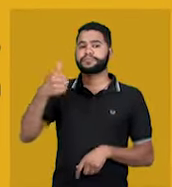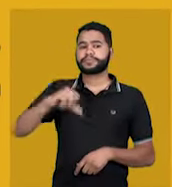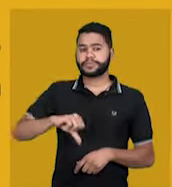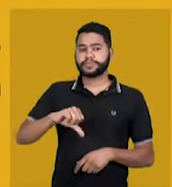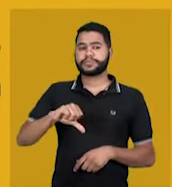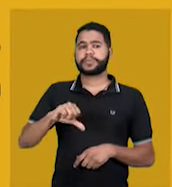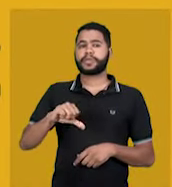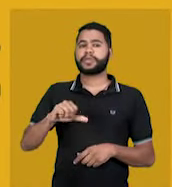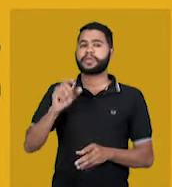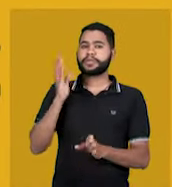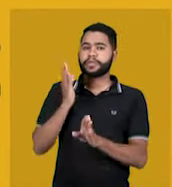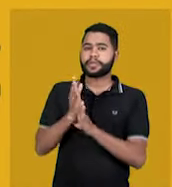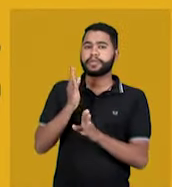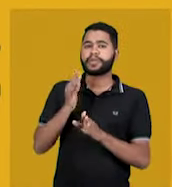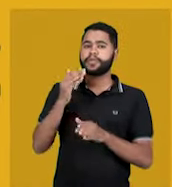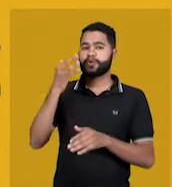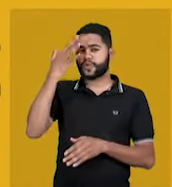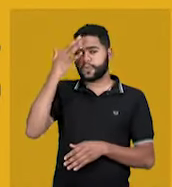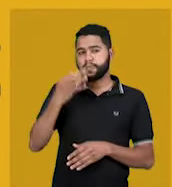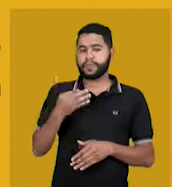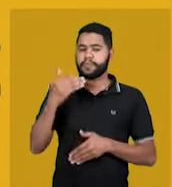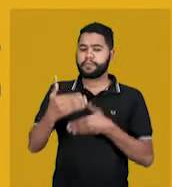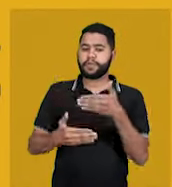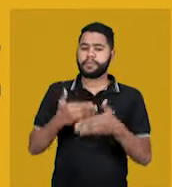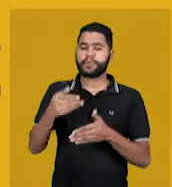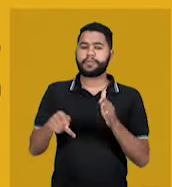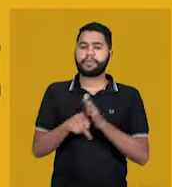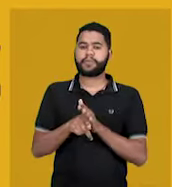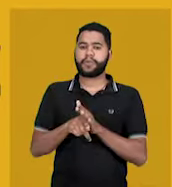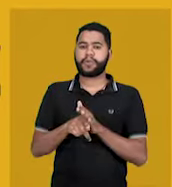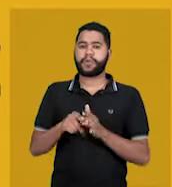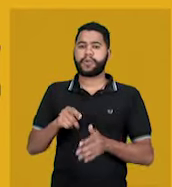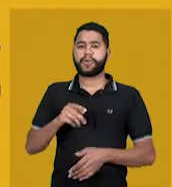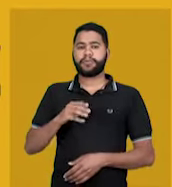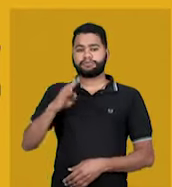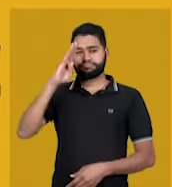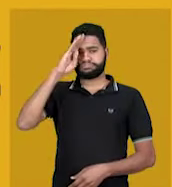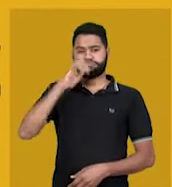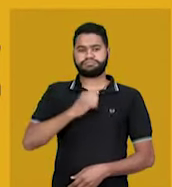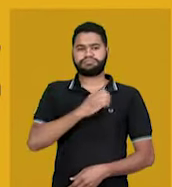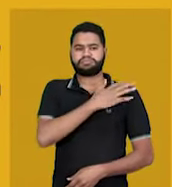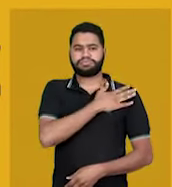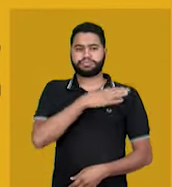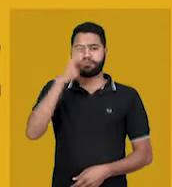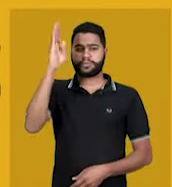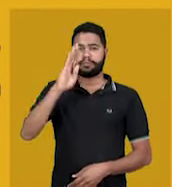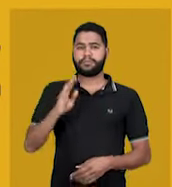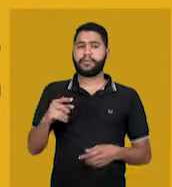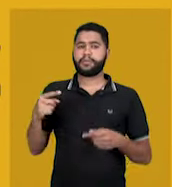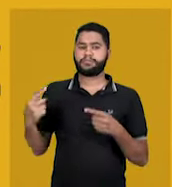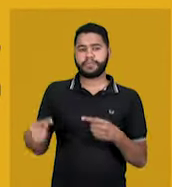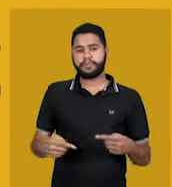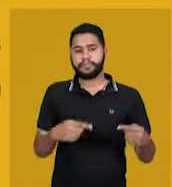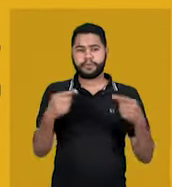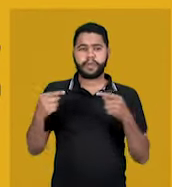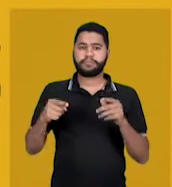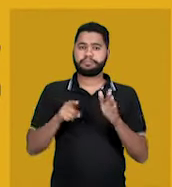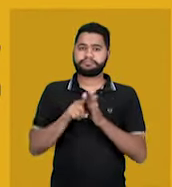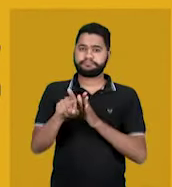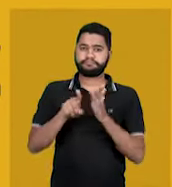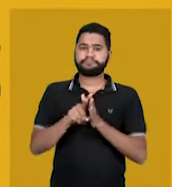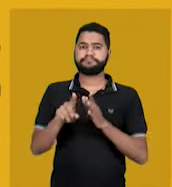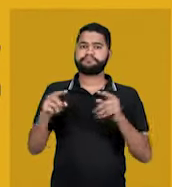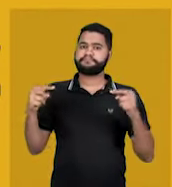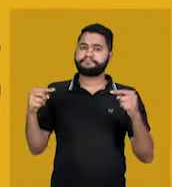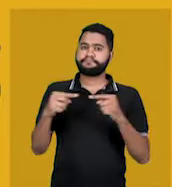e compreender o processo que resultou na ditadura civil-militar no Brasil e discutir a emergência de questões relacionadas